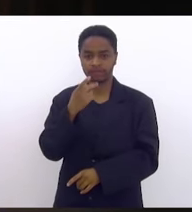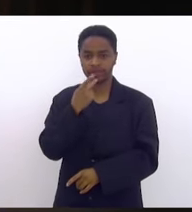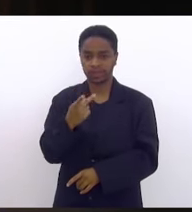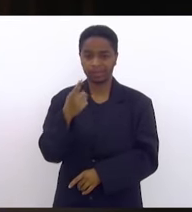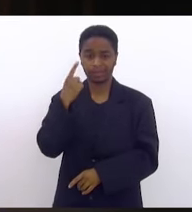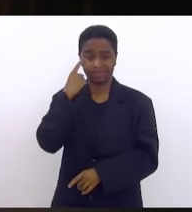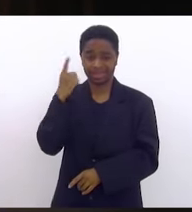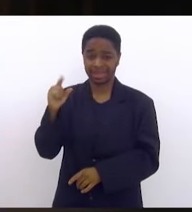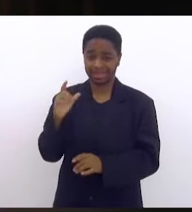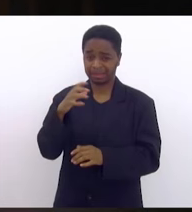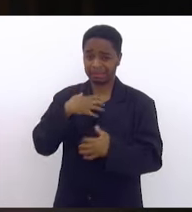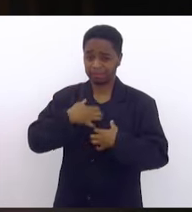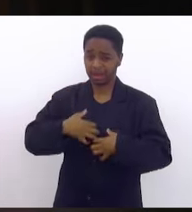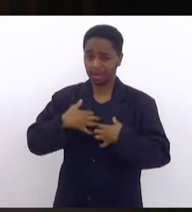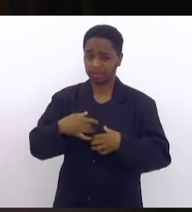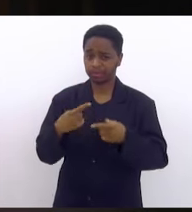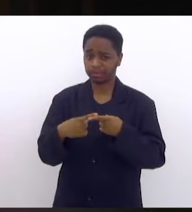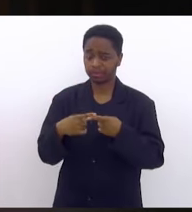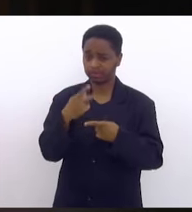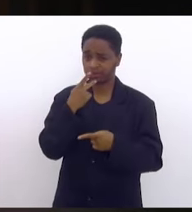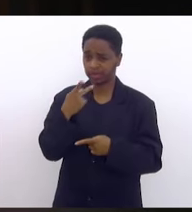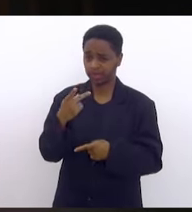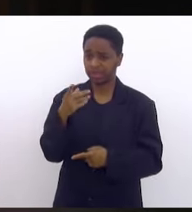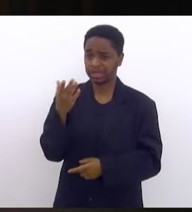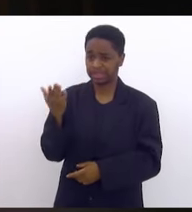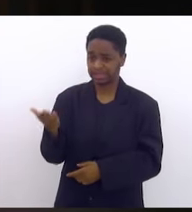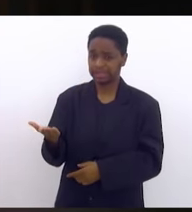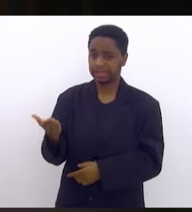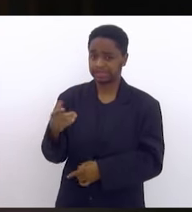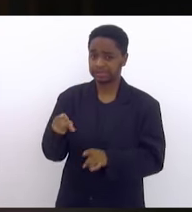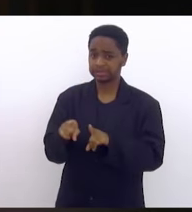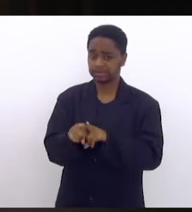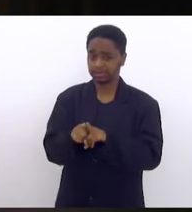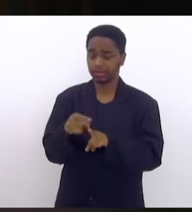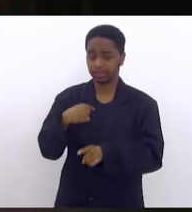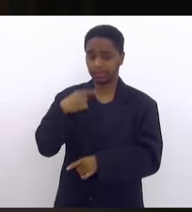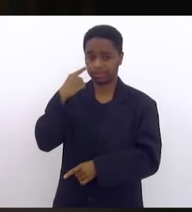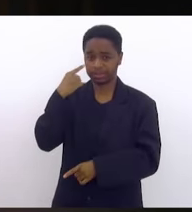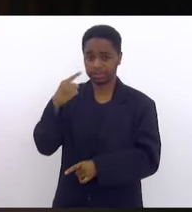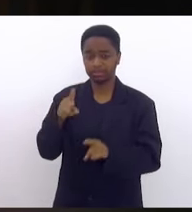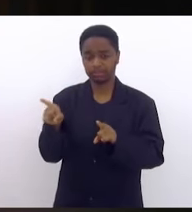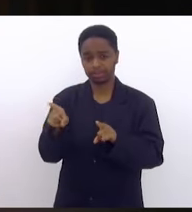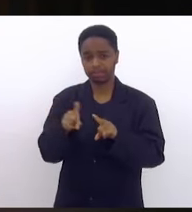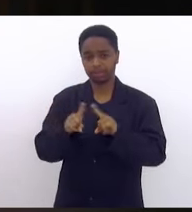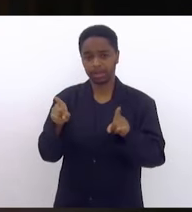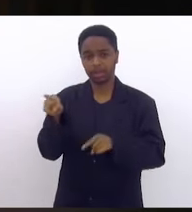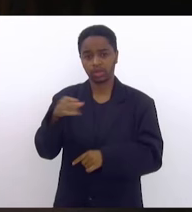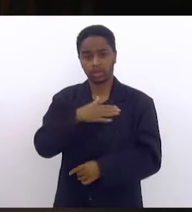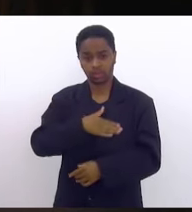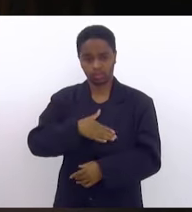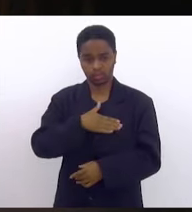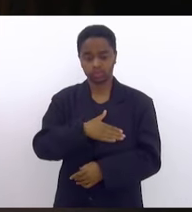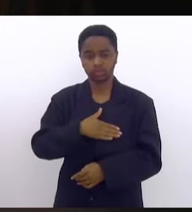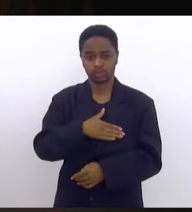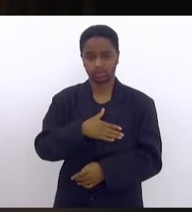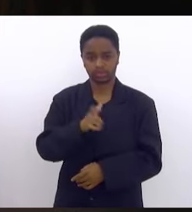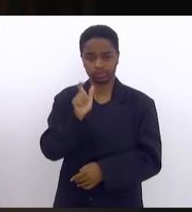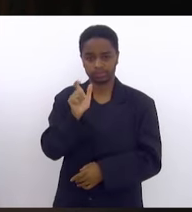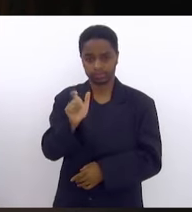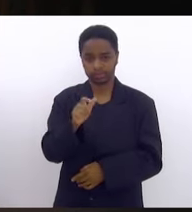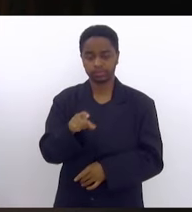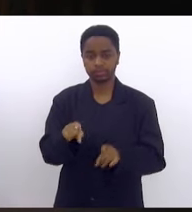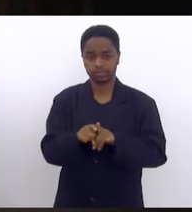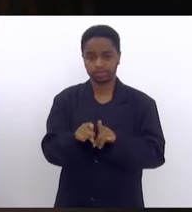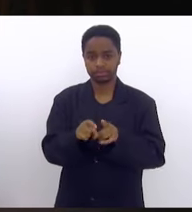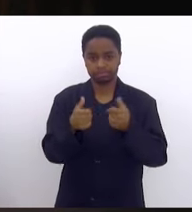zangado quando falasse deputado municipal, também achei, até. Não, mas ele gostou da nomenclatura, caiu